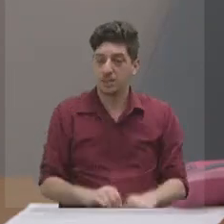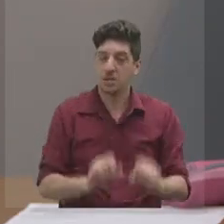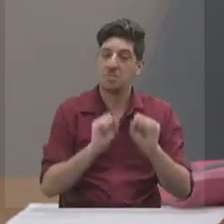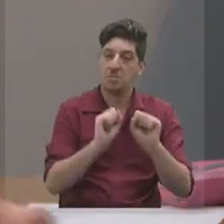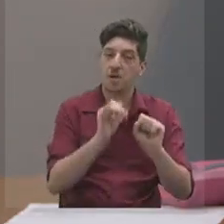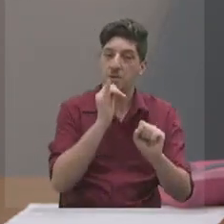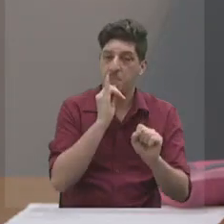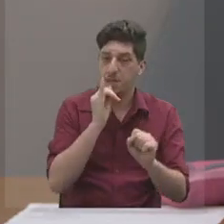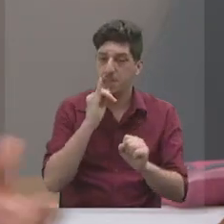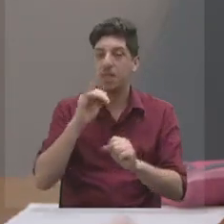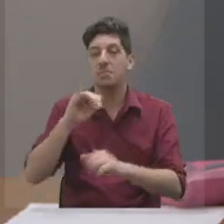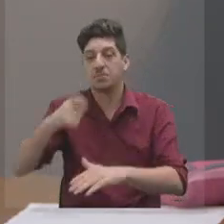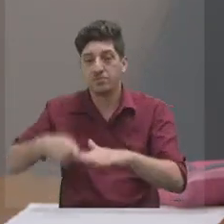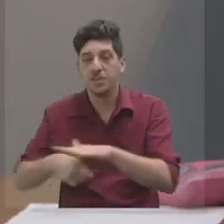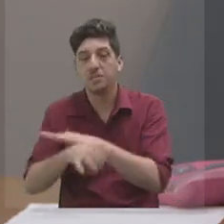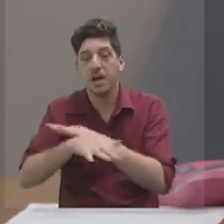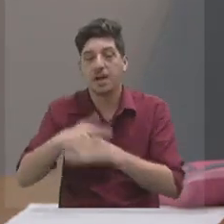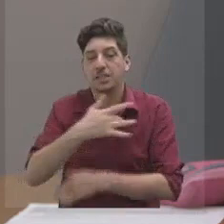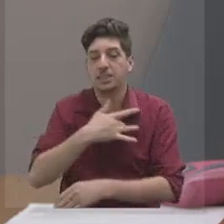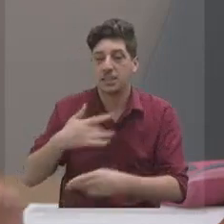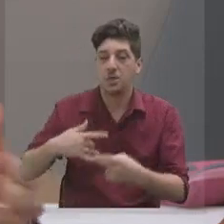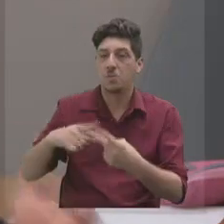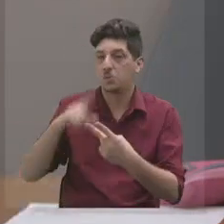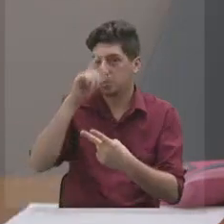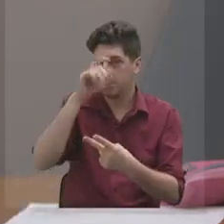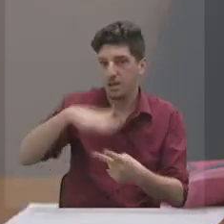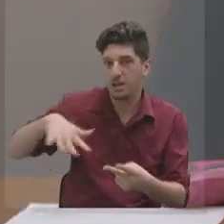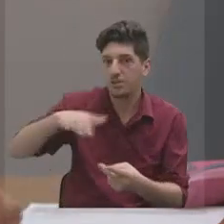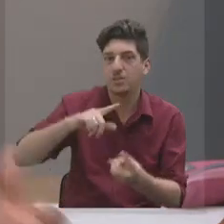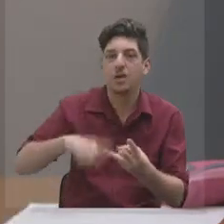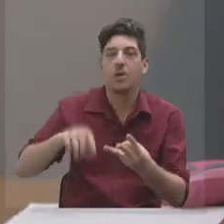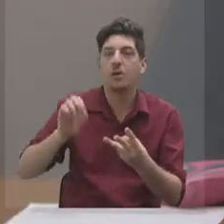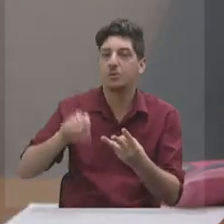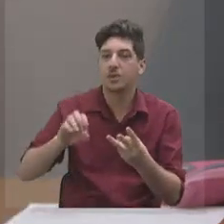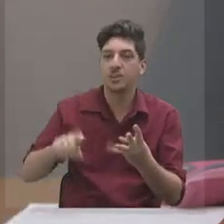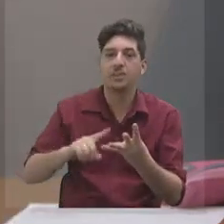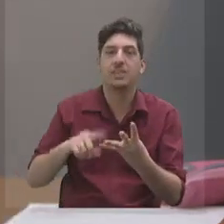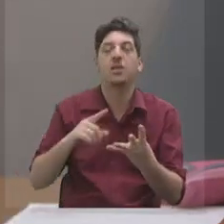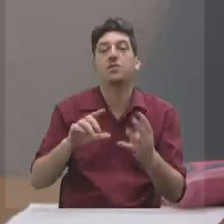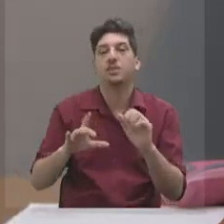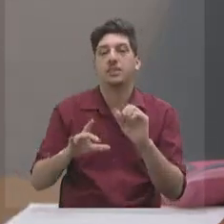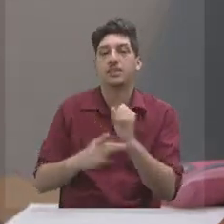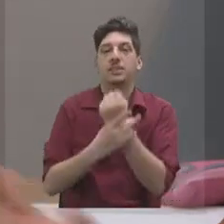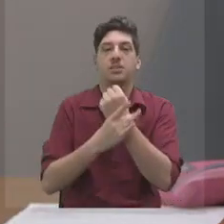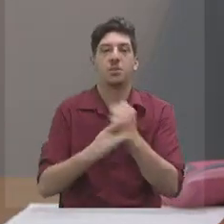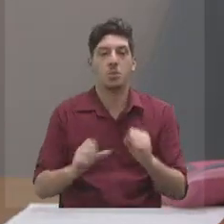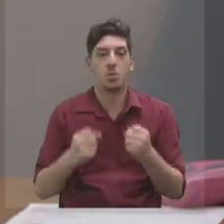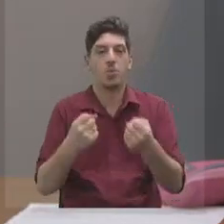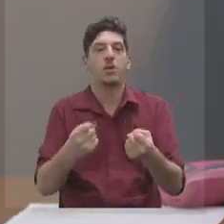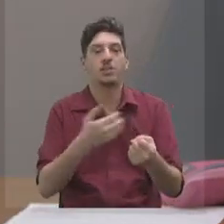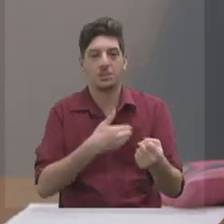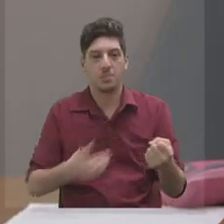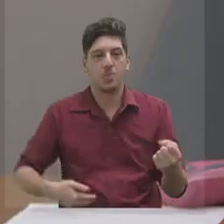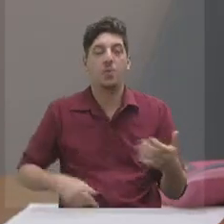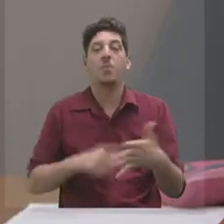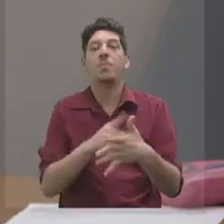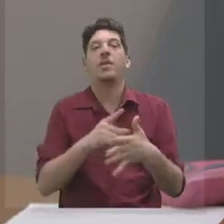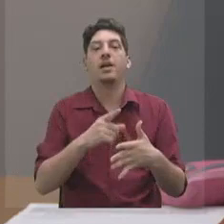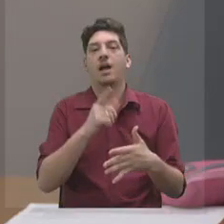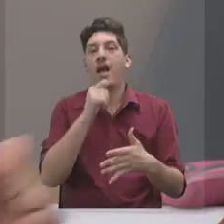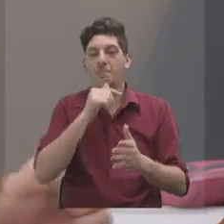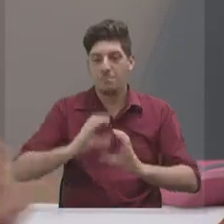empreendimentos na área de saúde os hospitais regionais área de educação Segurança Pública as bacias hídricas também tem convênio de repasse